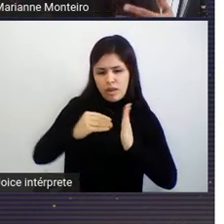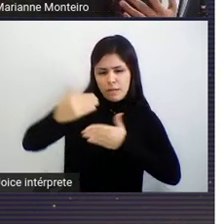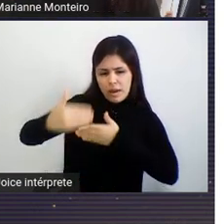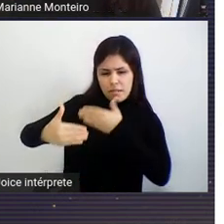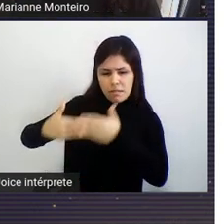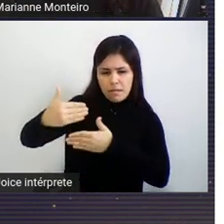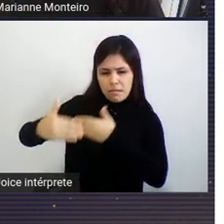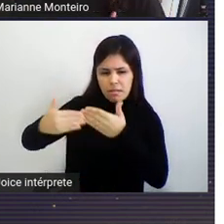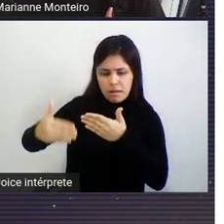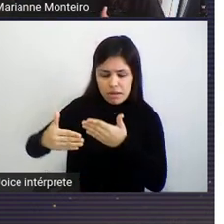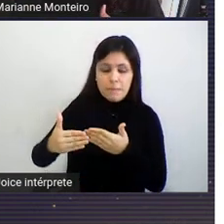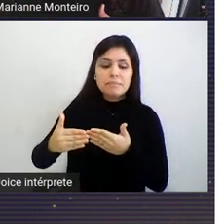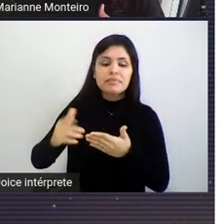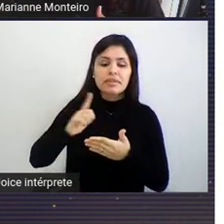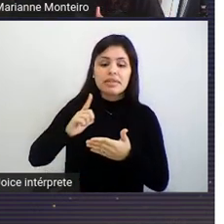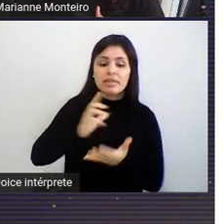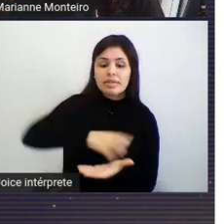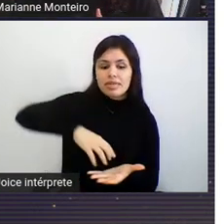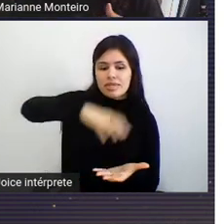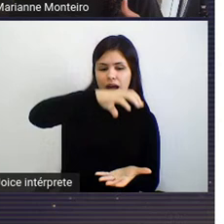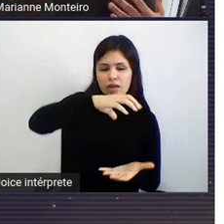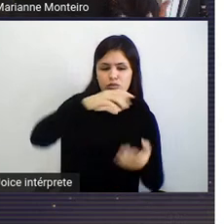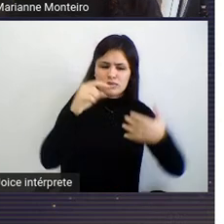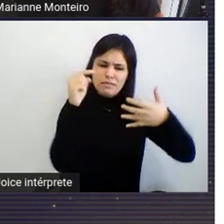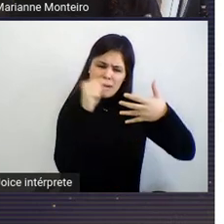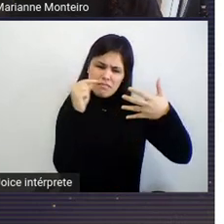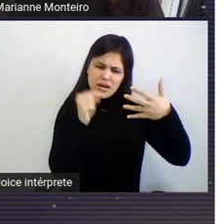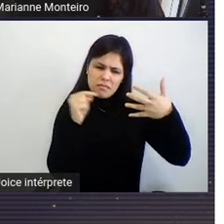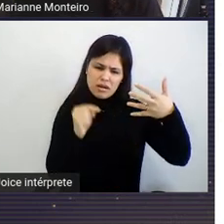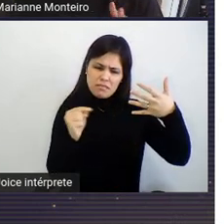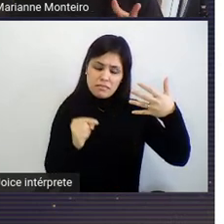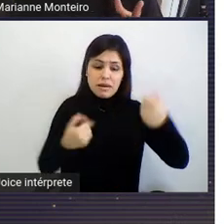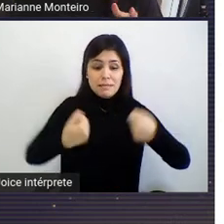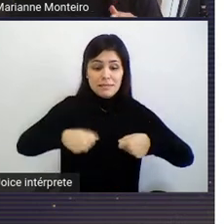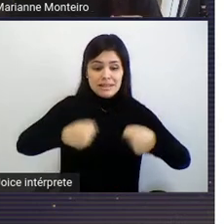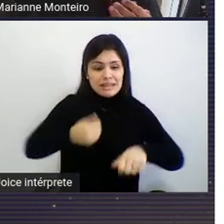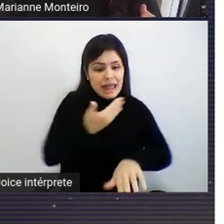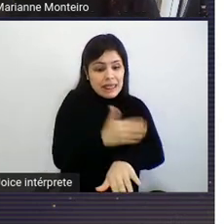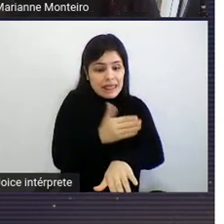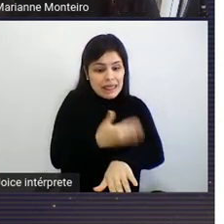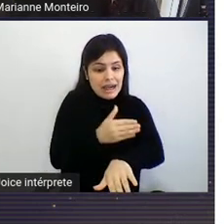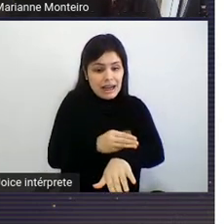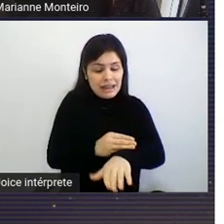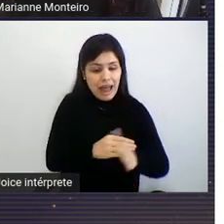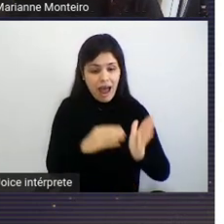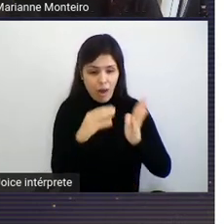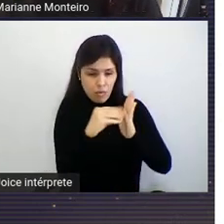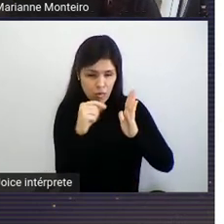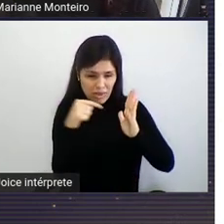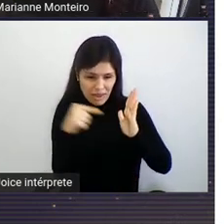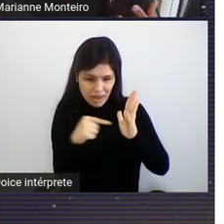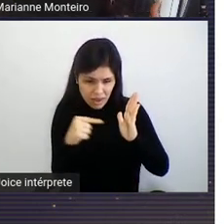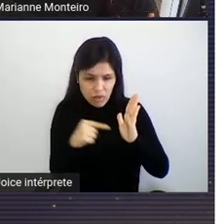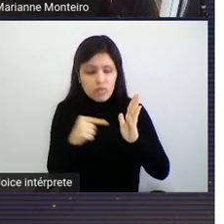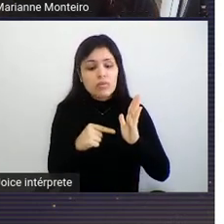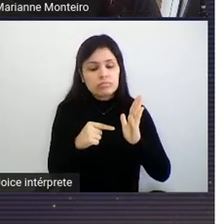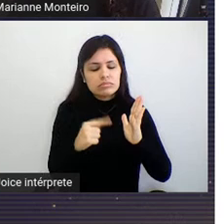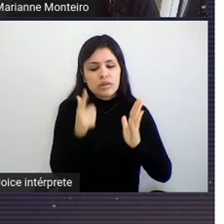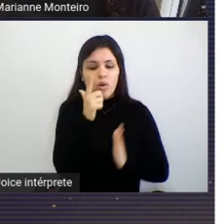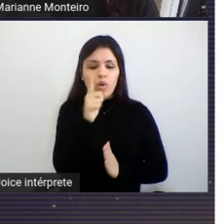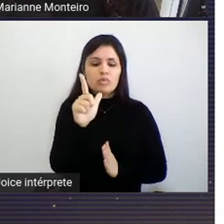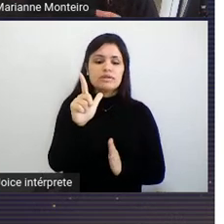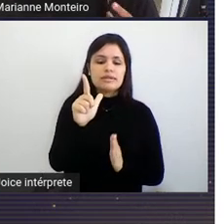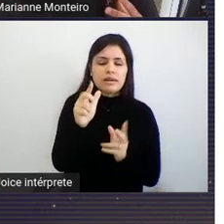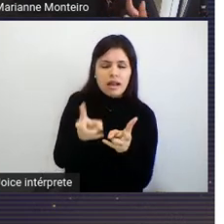basicamente com vários e vários dados, você treinar esse modelo para que o modelo consiga detectar